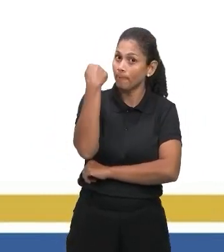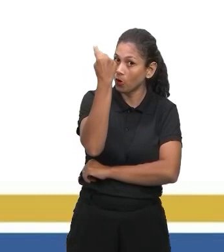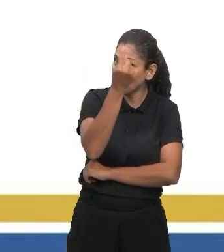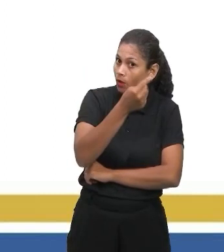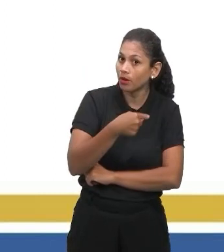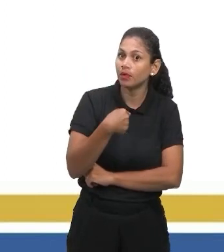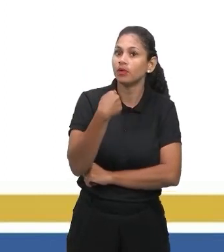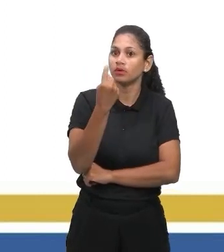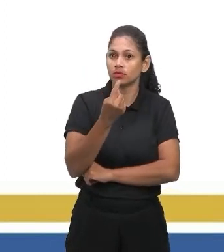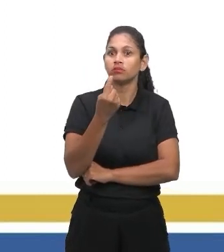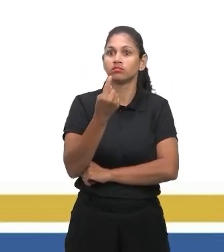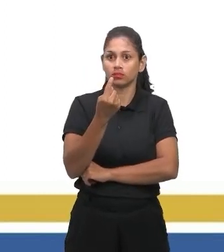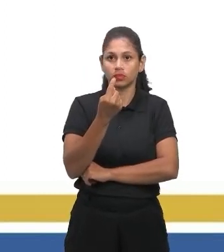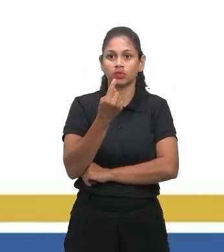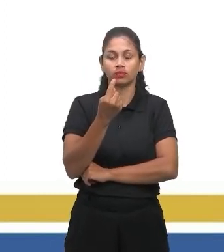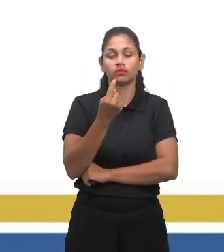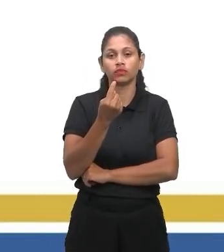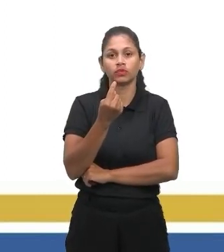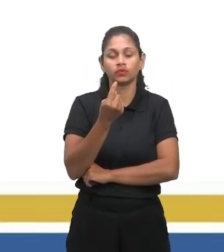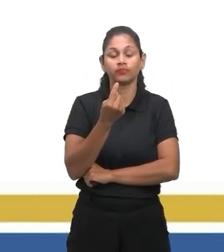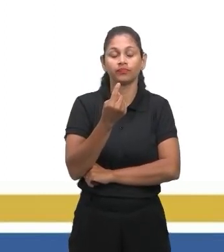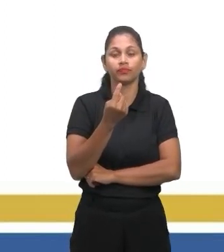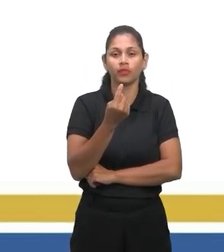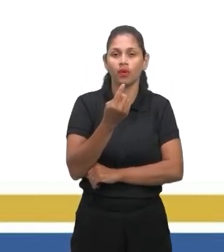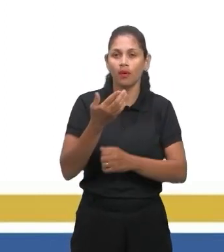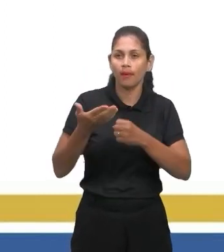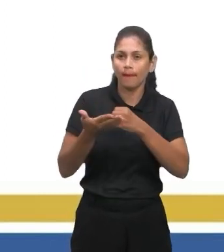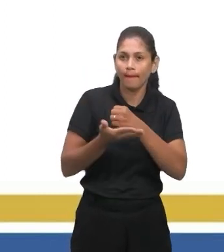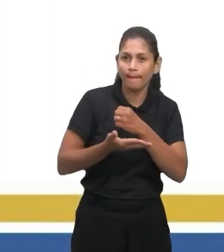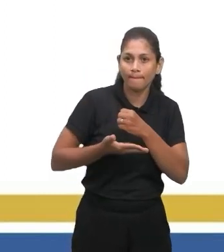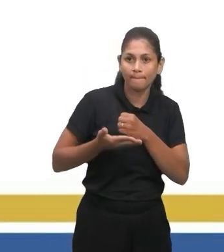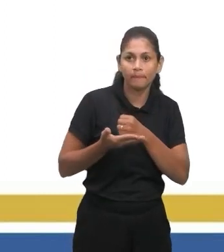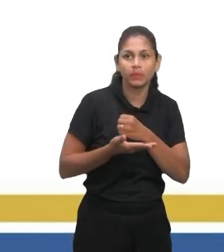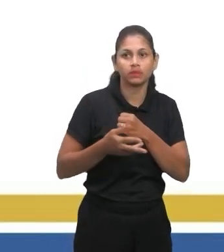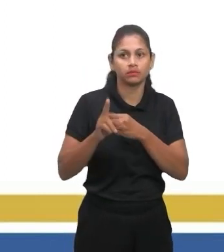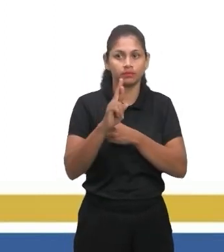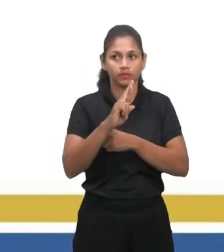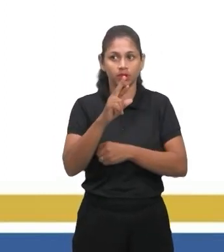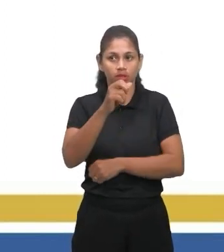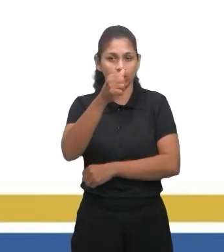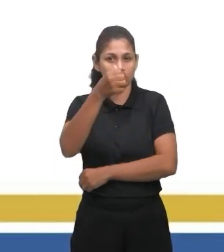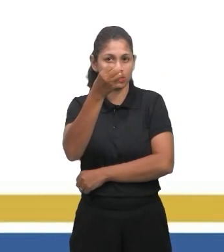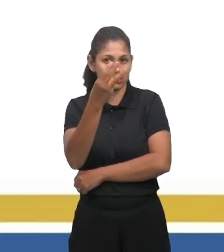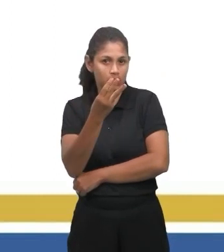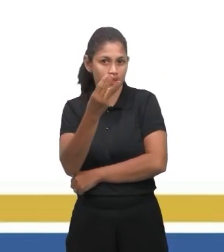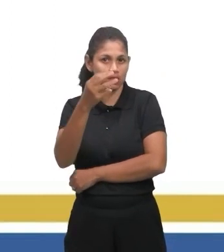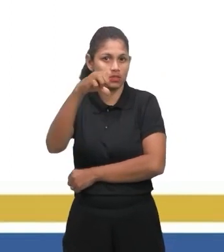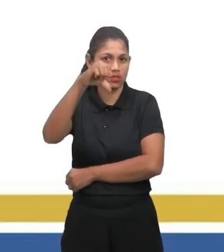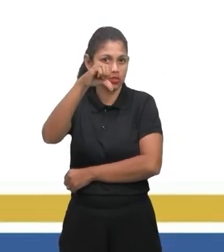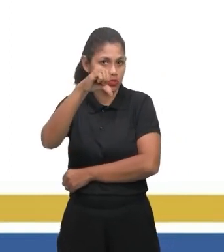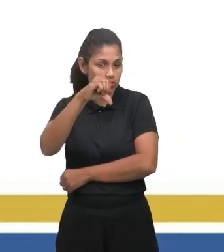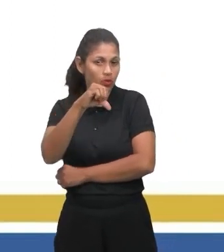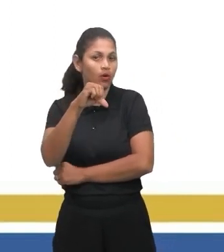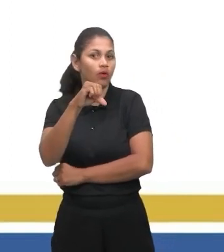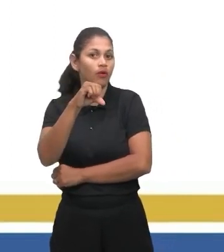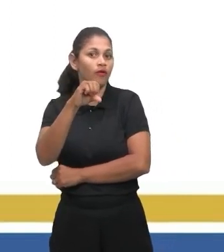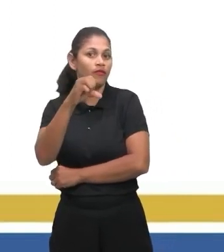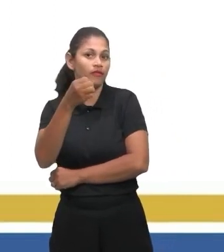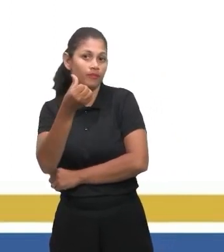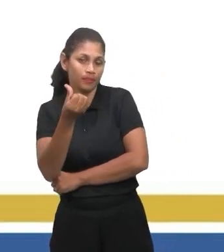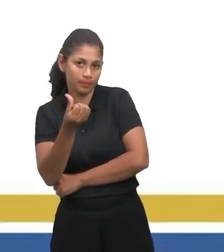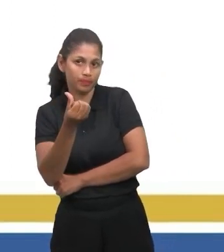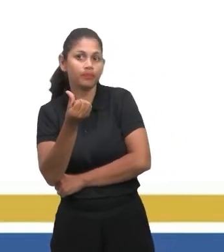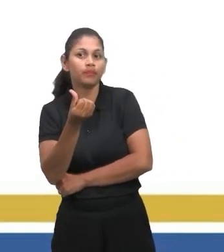de 20 metros por segundo. De acordo com a resolução número 396, do Conselho Nacional de